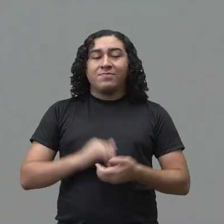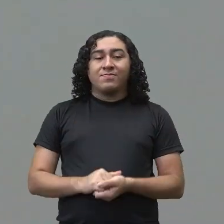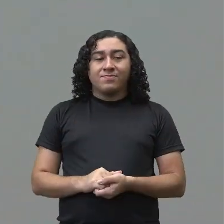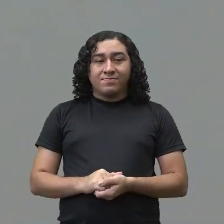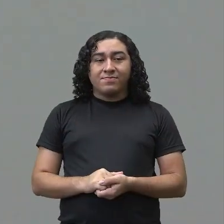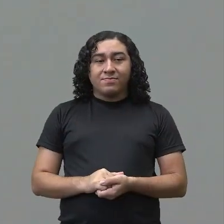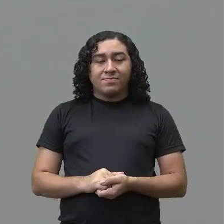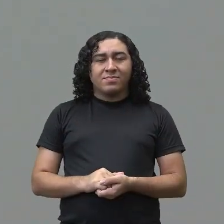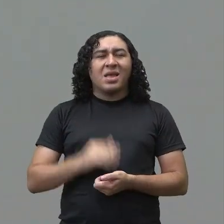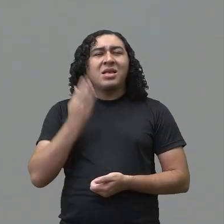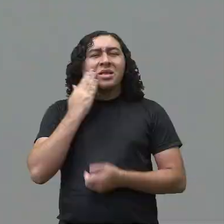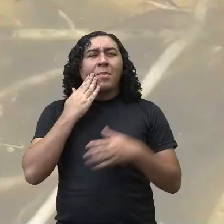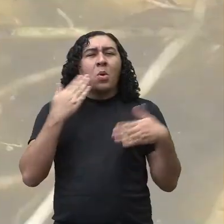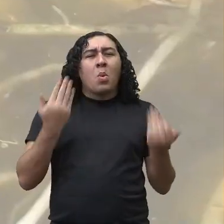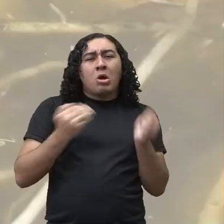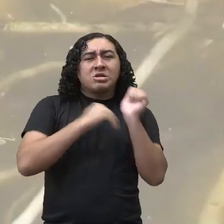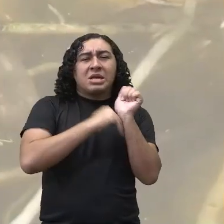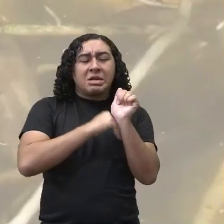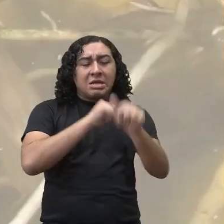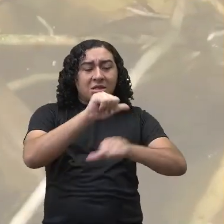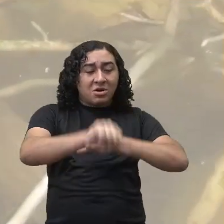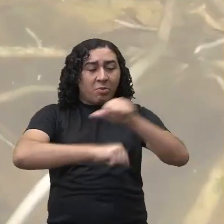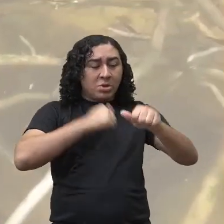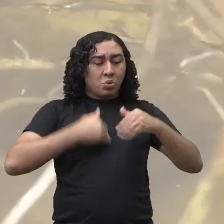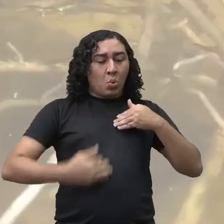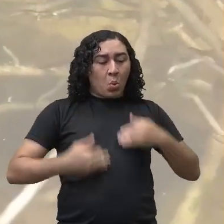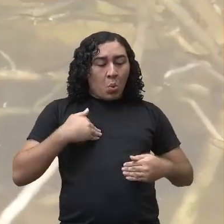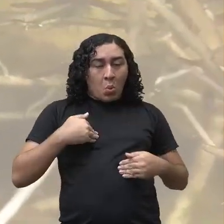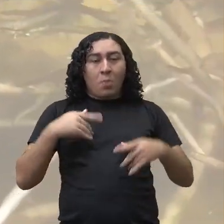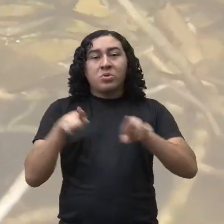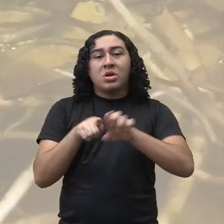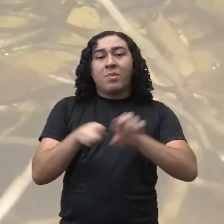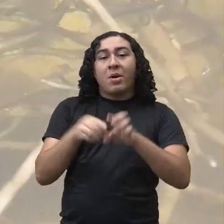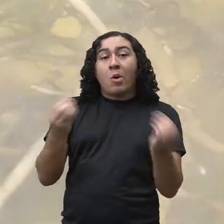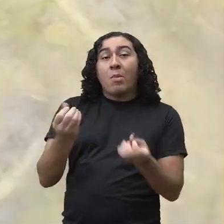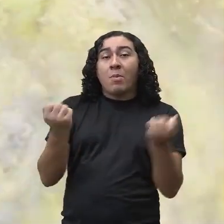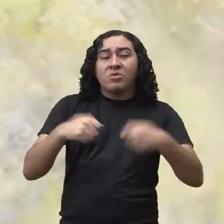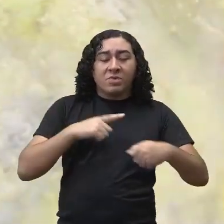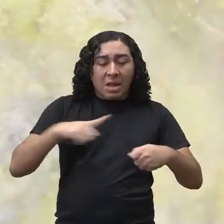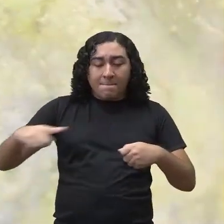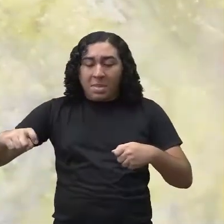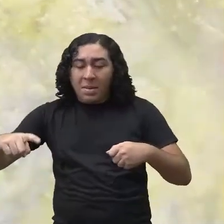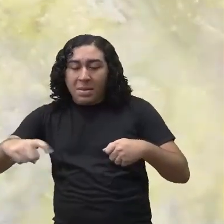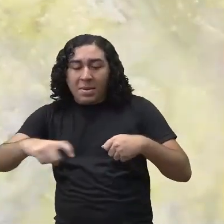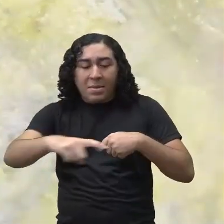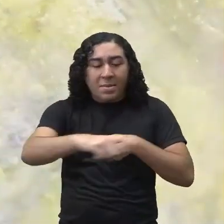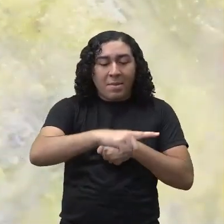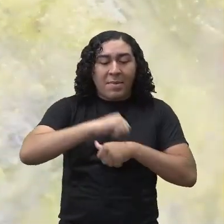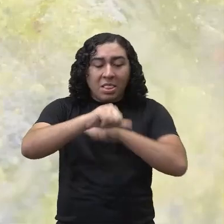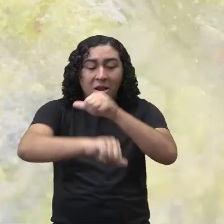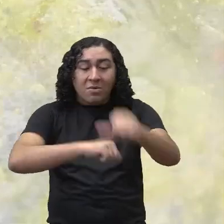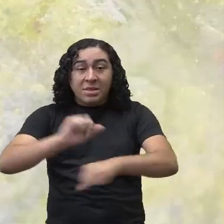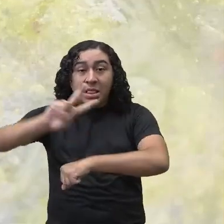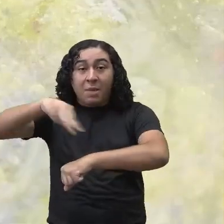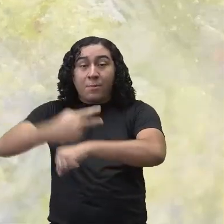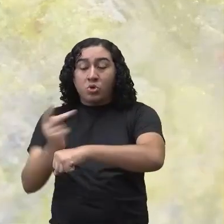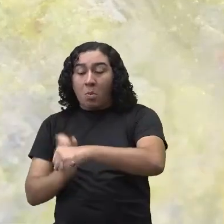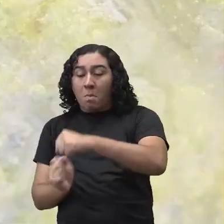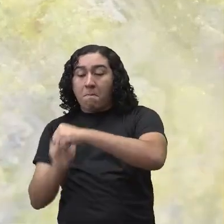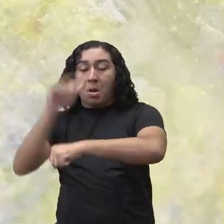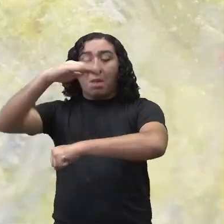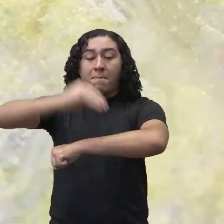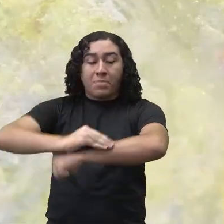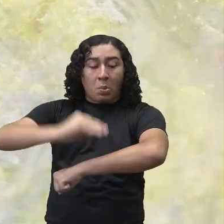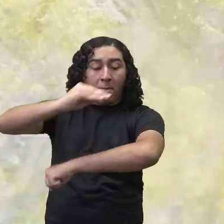Desvende os segredos da metamorfose. Testemunhe a transformação de simples girinos em seres terrestres e aquáticos, explorando